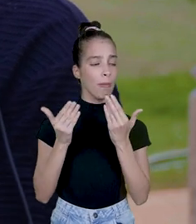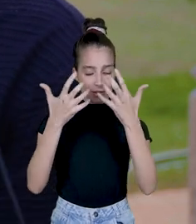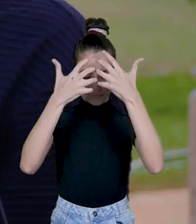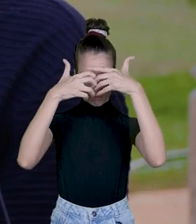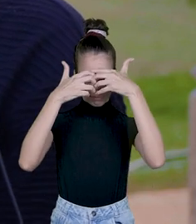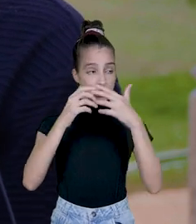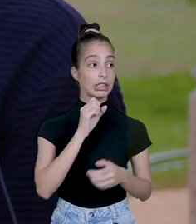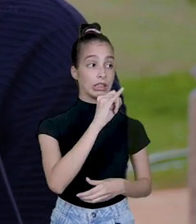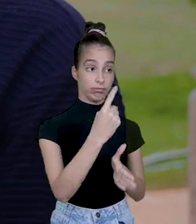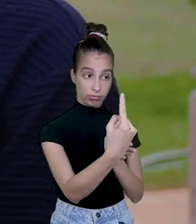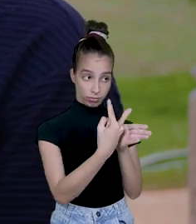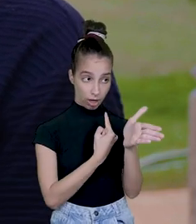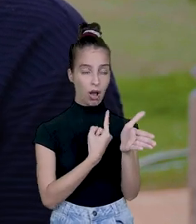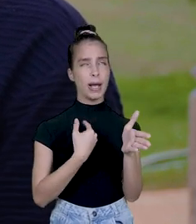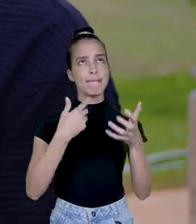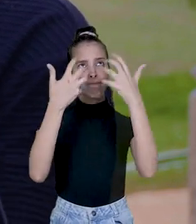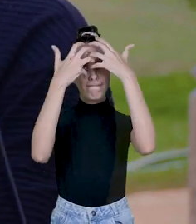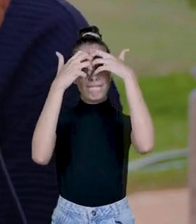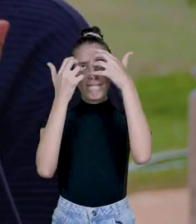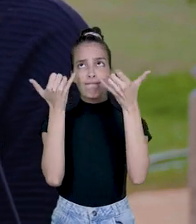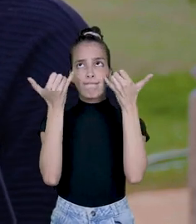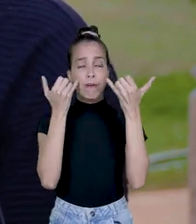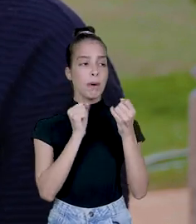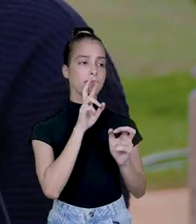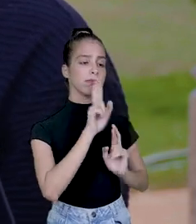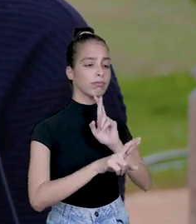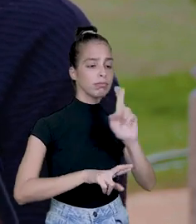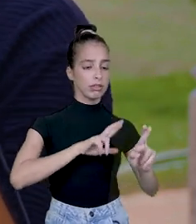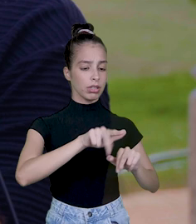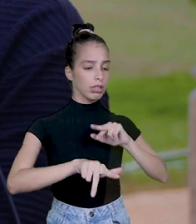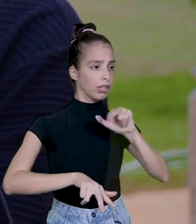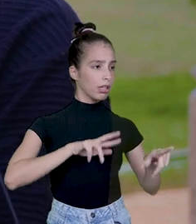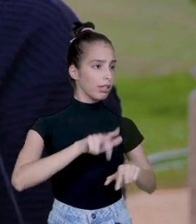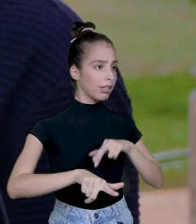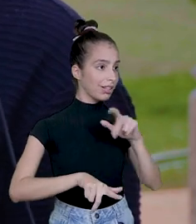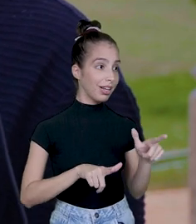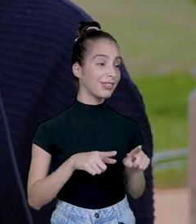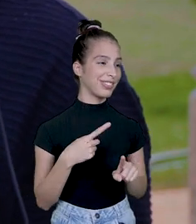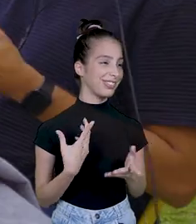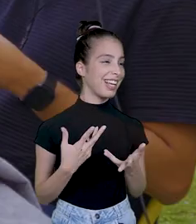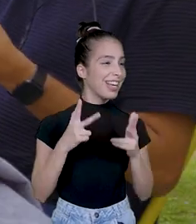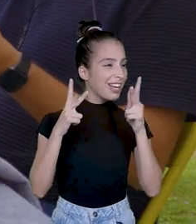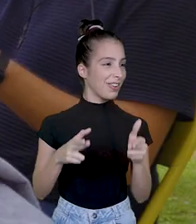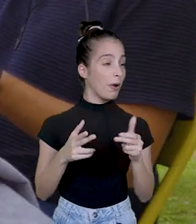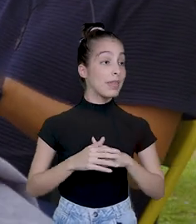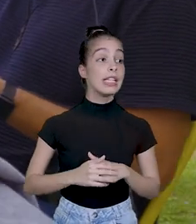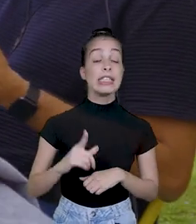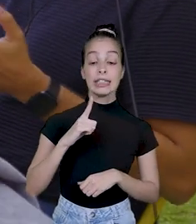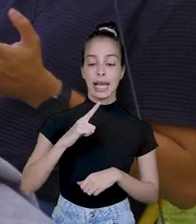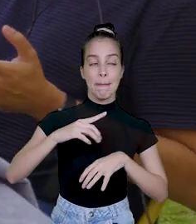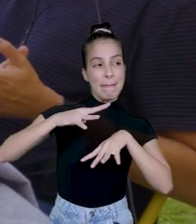sobre um assunto que eu que me interessa posso responder ele de n formas diferentes através do meu cérebro Então existe modelos